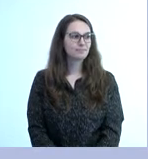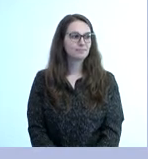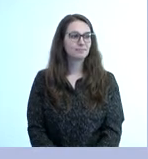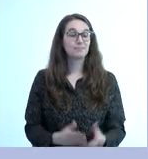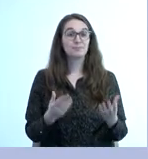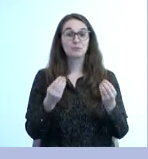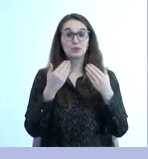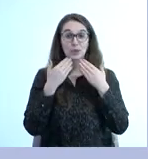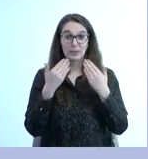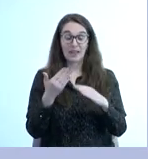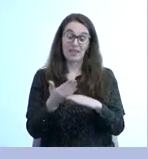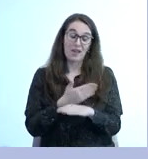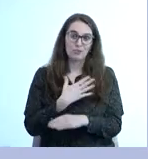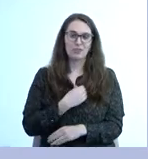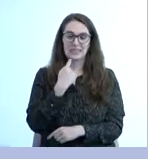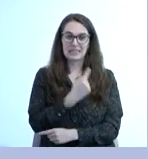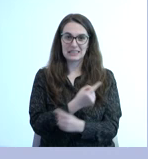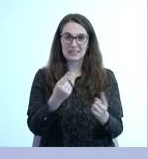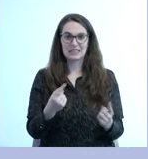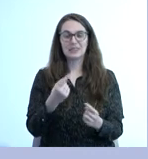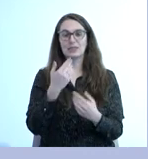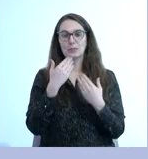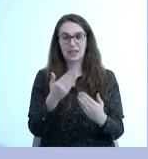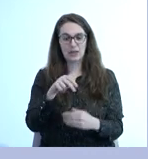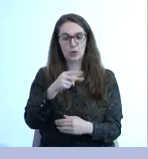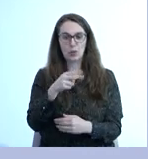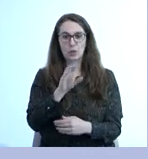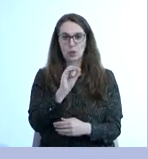Bom, muito obrigada antes de mais, Nuno Sampaio,